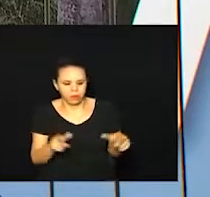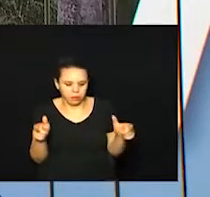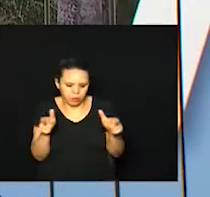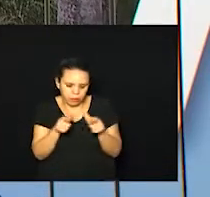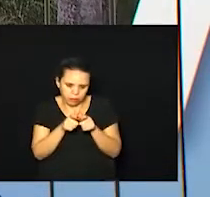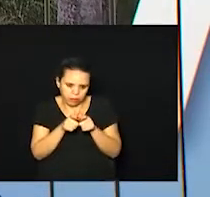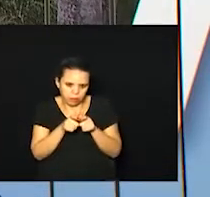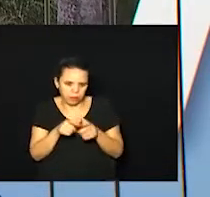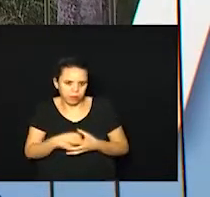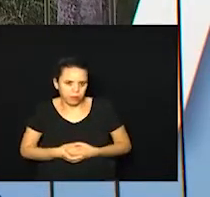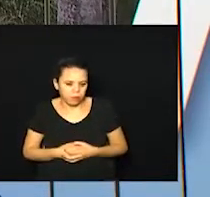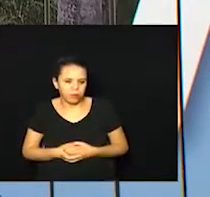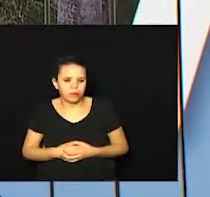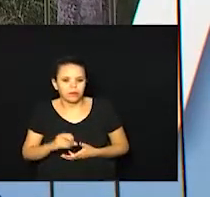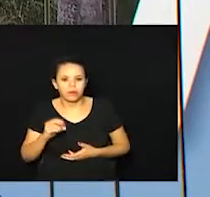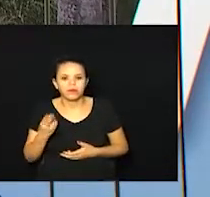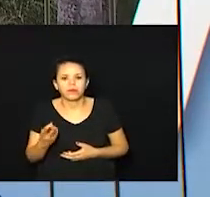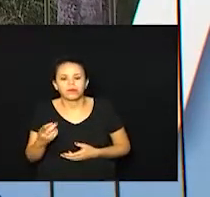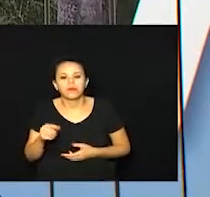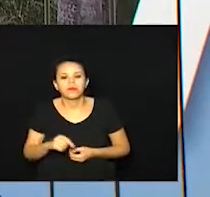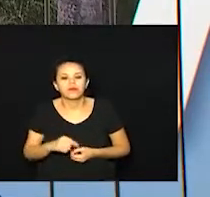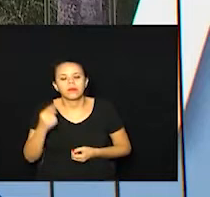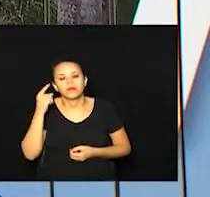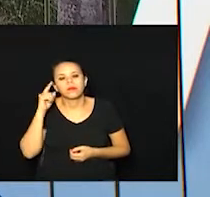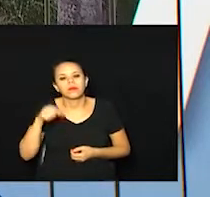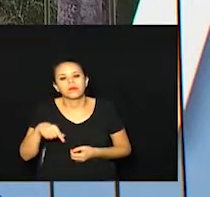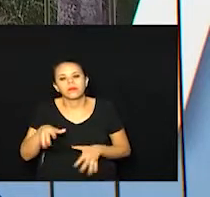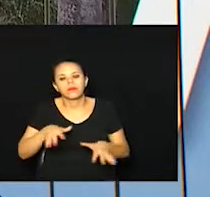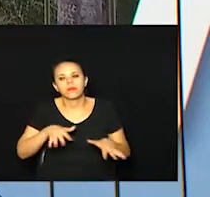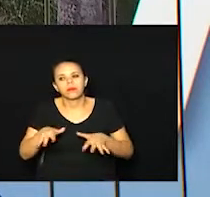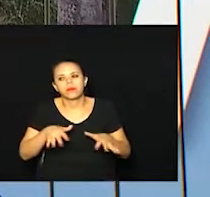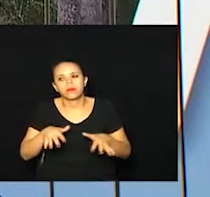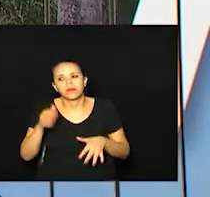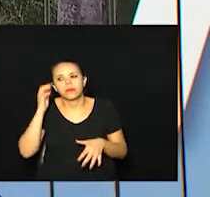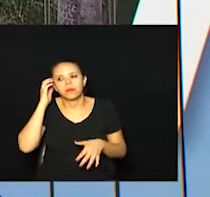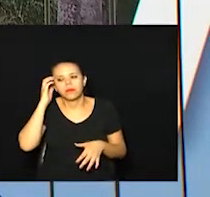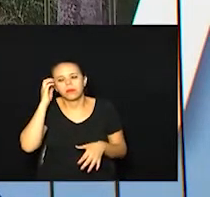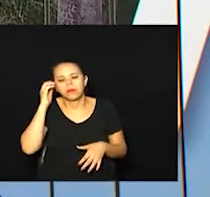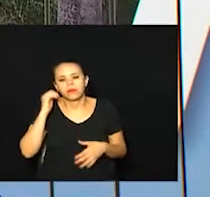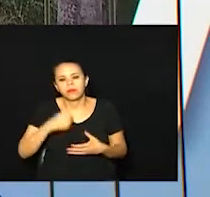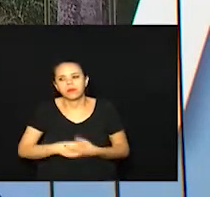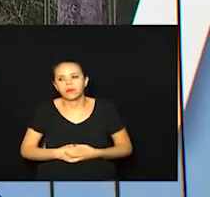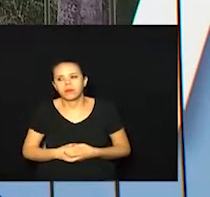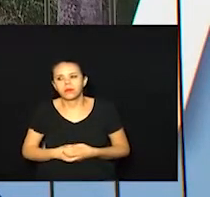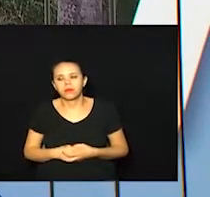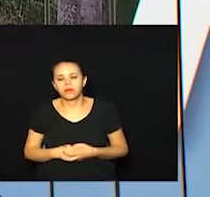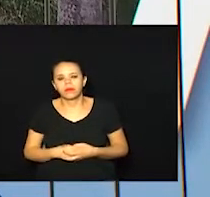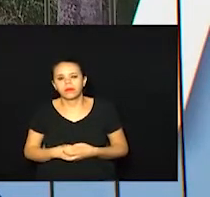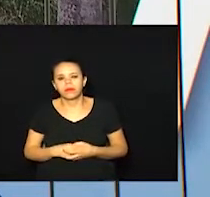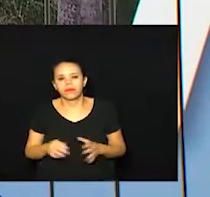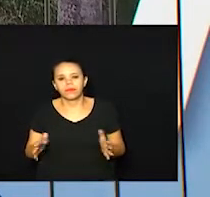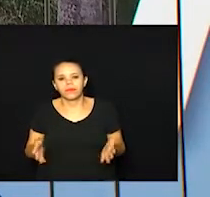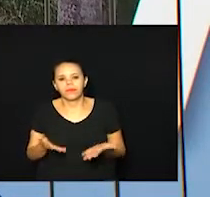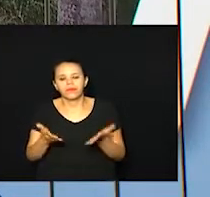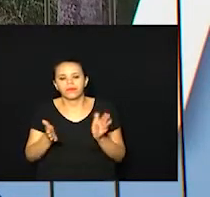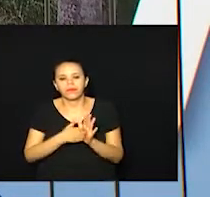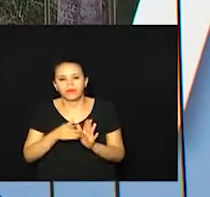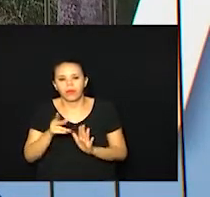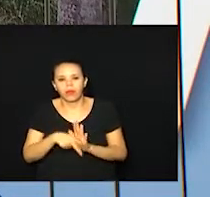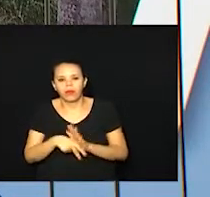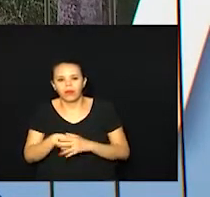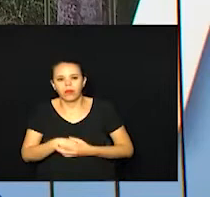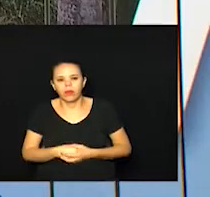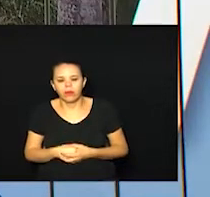espaços adequados. Então, a ideia desse movimento que nos estimulou a propor esse